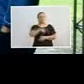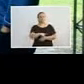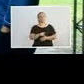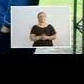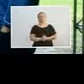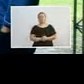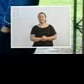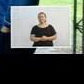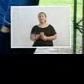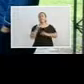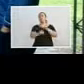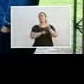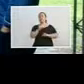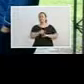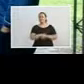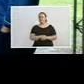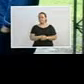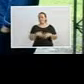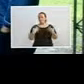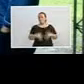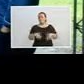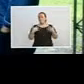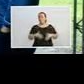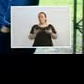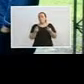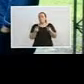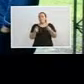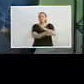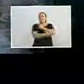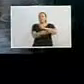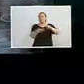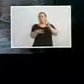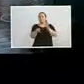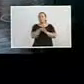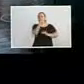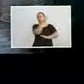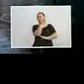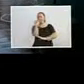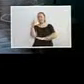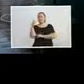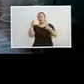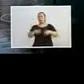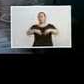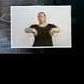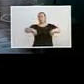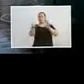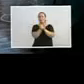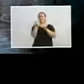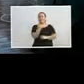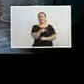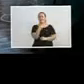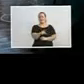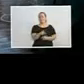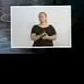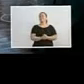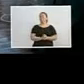constatamos que o vice-prefeito cometeu uma série de crimes ambientais na sua propriedade. Uma série, aí é Rio